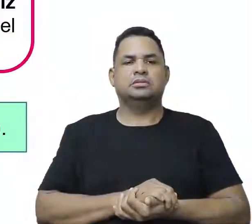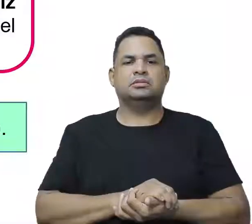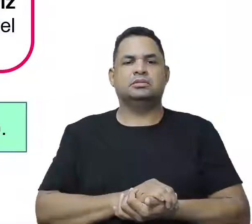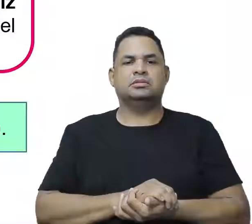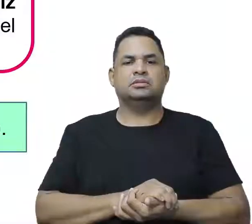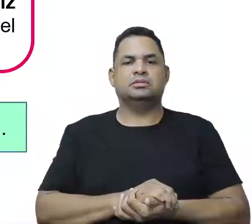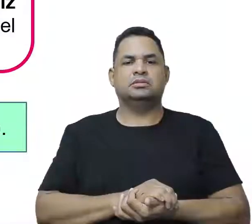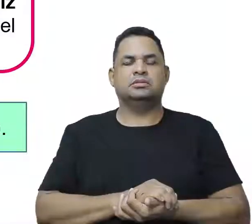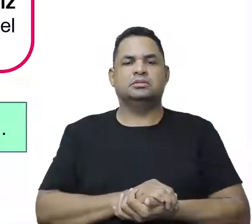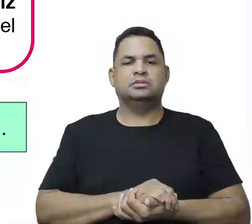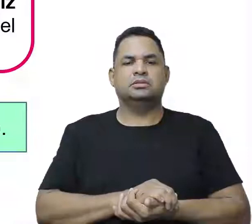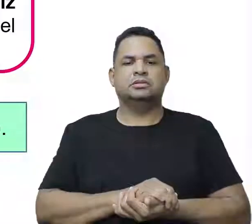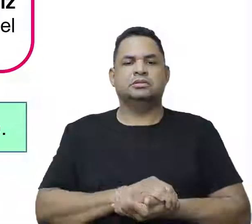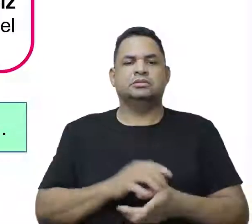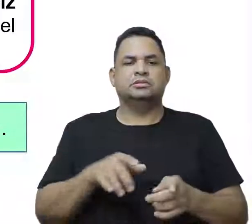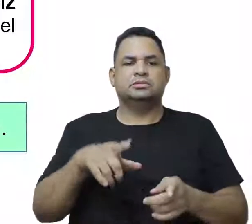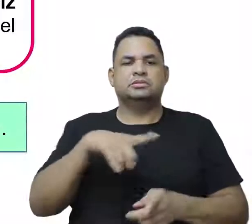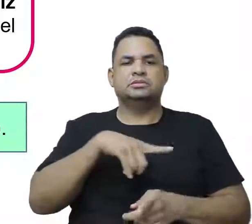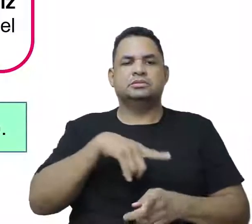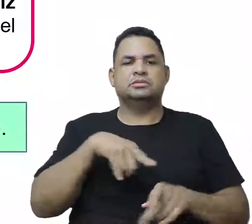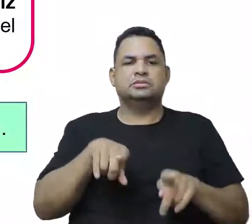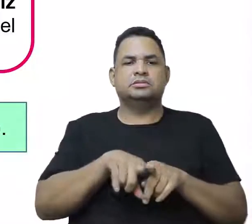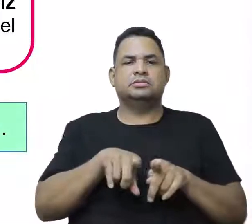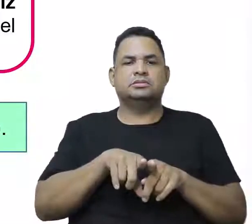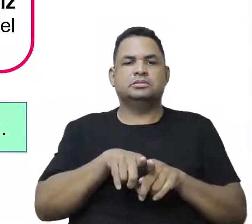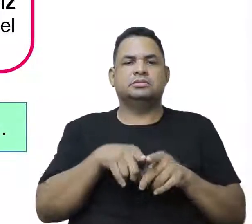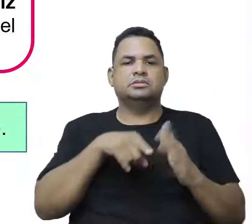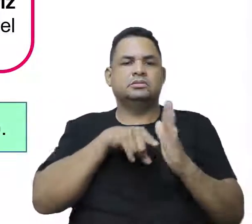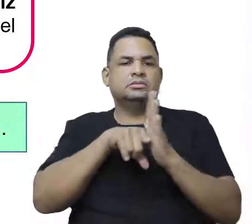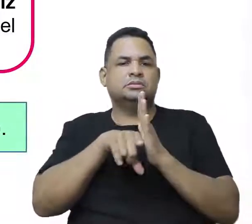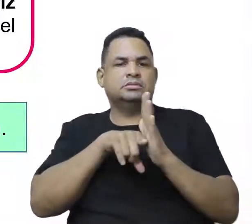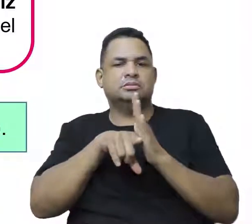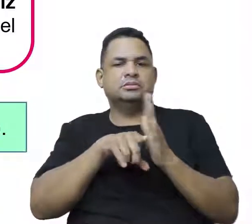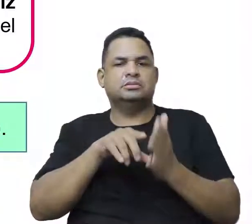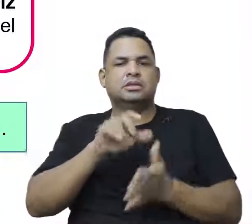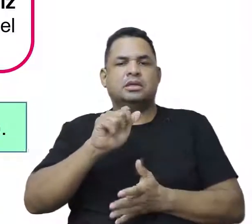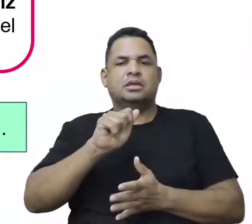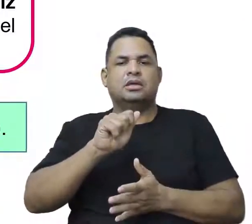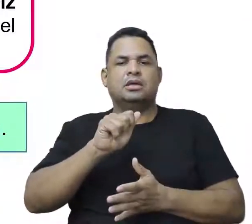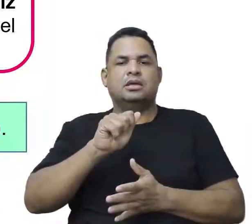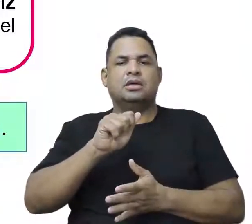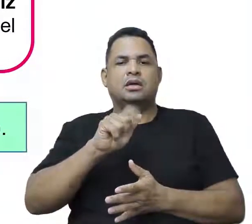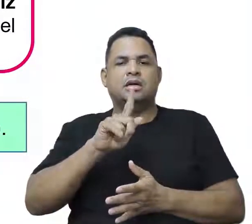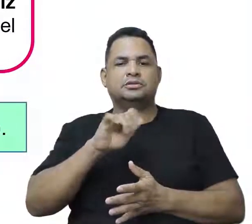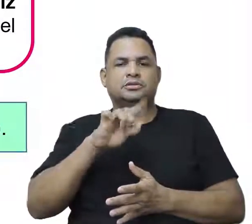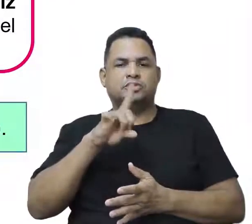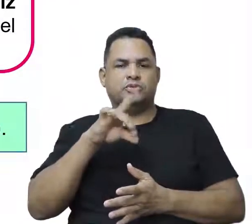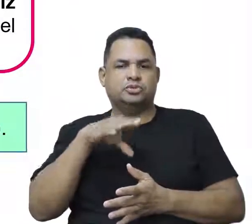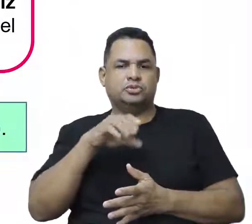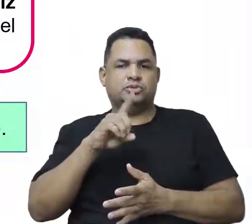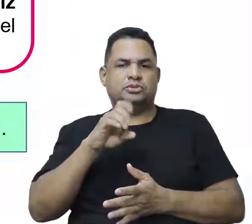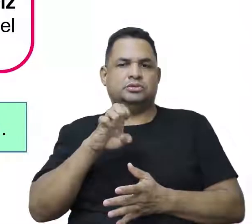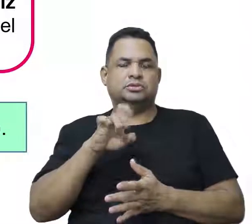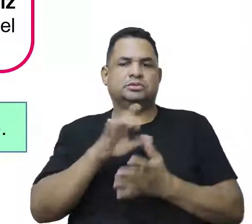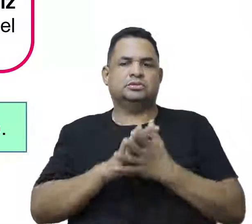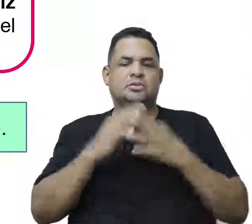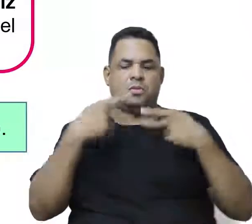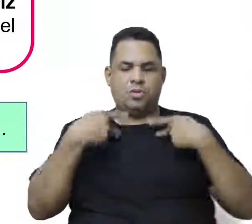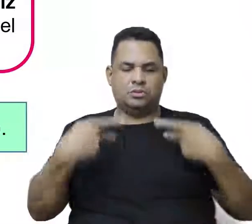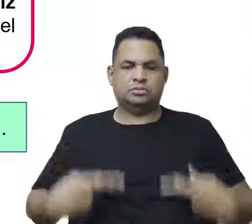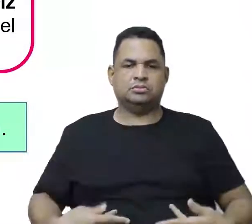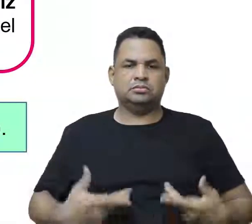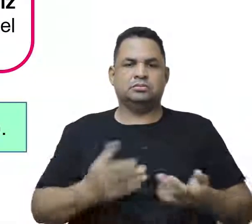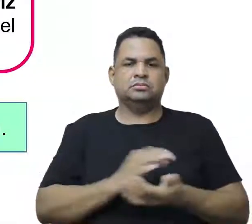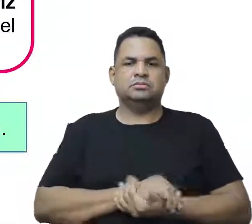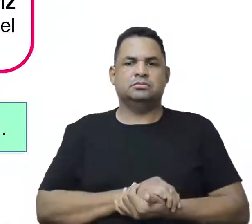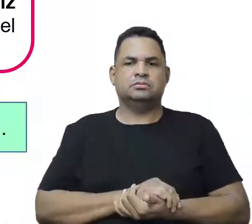aí, nós trouxemos também, professora, algumas análises de atitudes posturais.